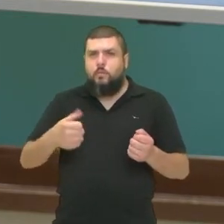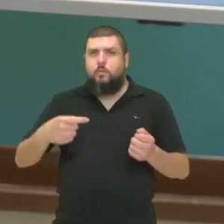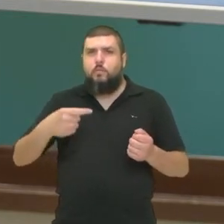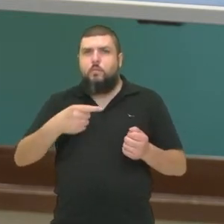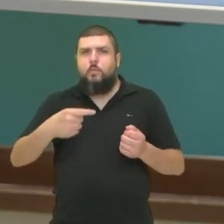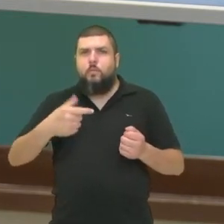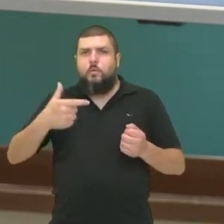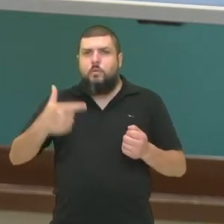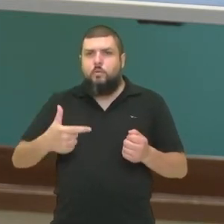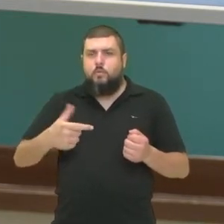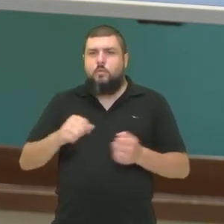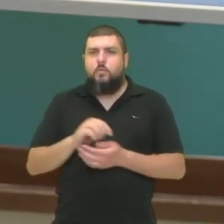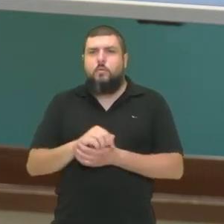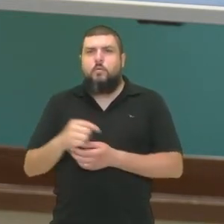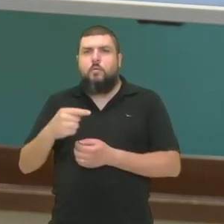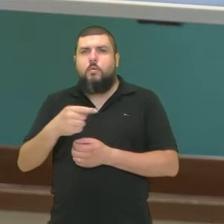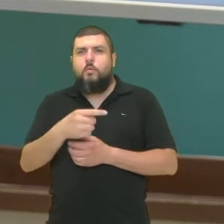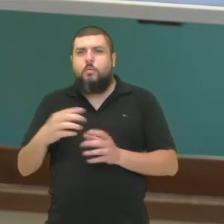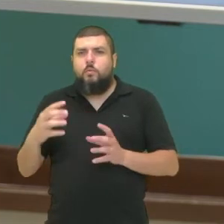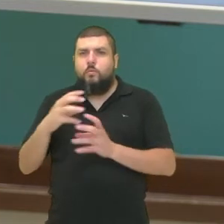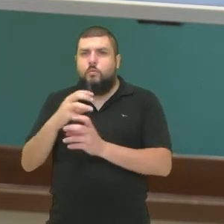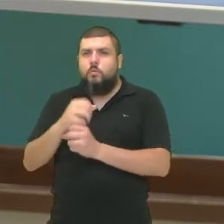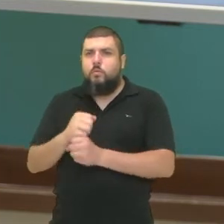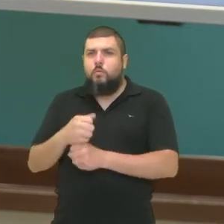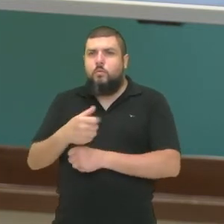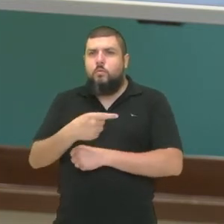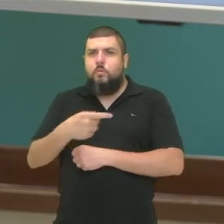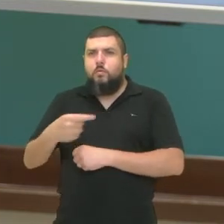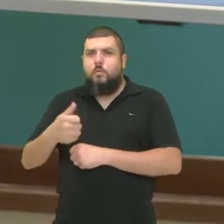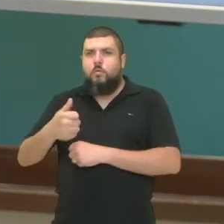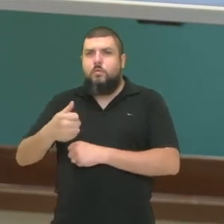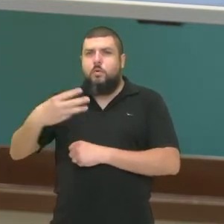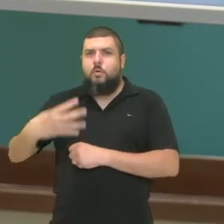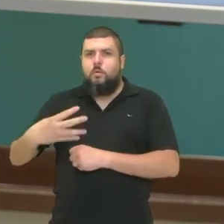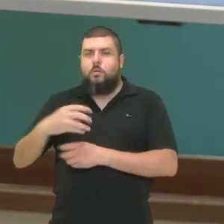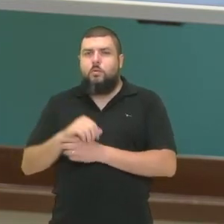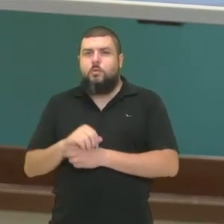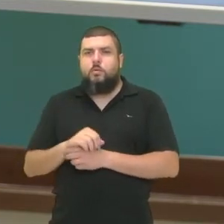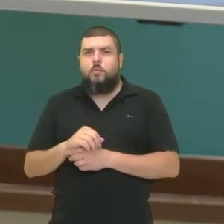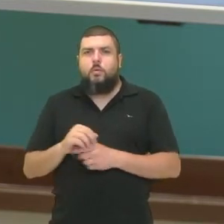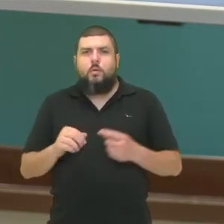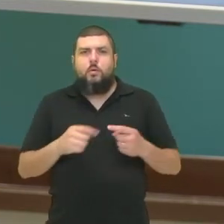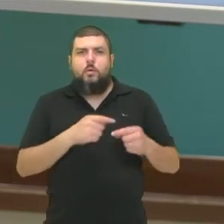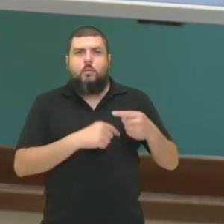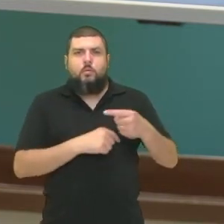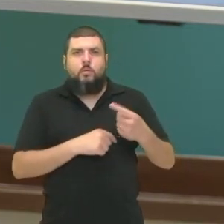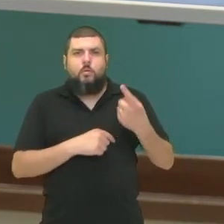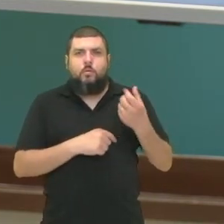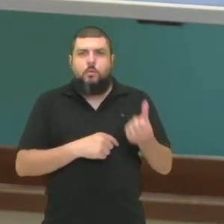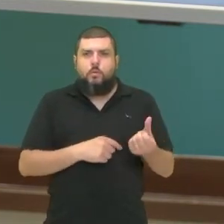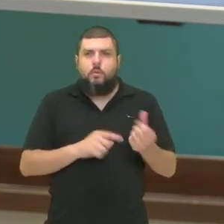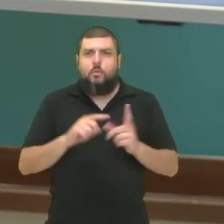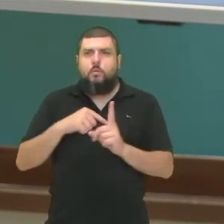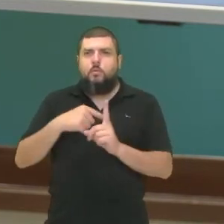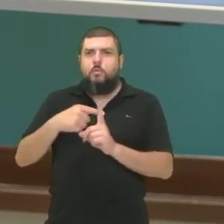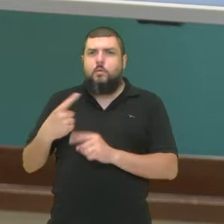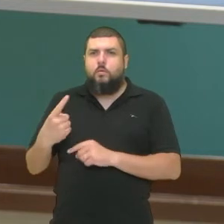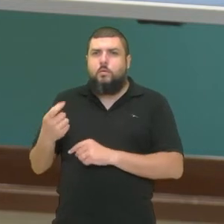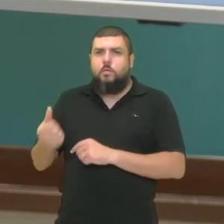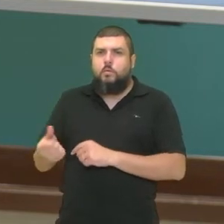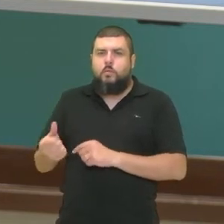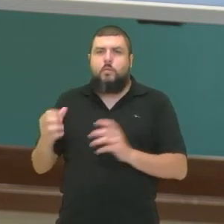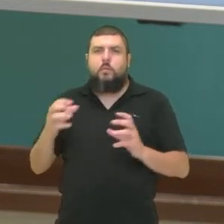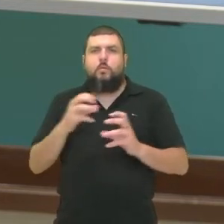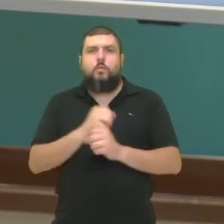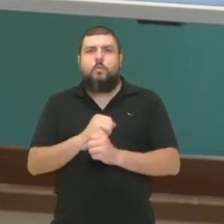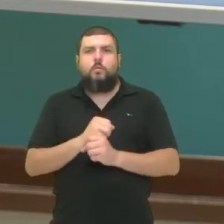menos 2, menos 14, menos 16. Menos 16 mais 16, 0. Portanto, nós